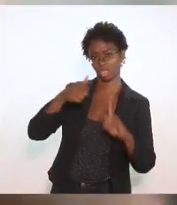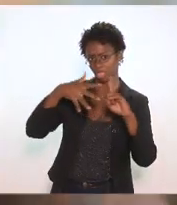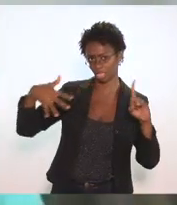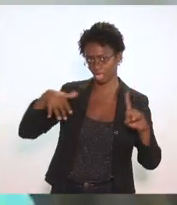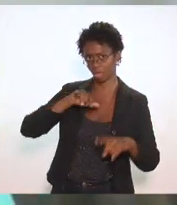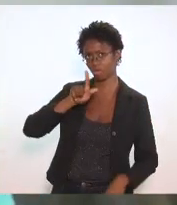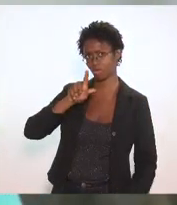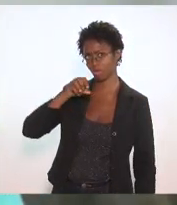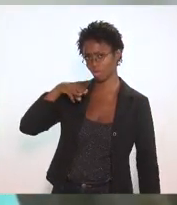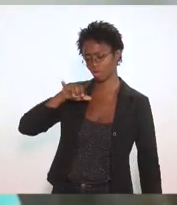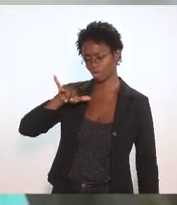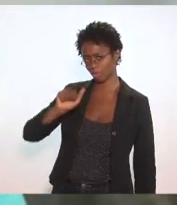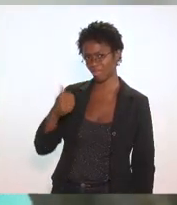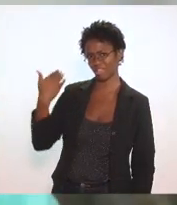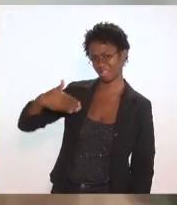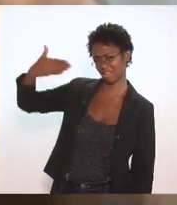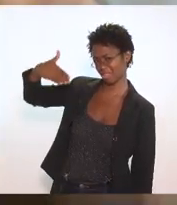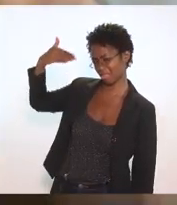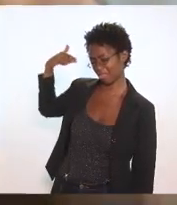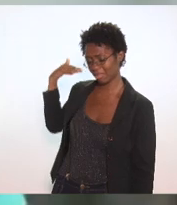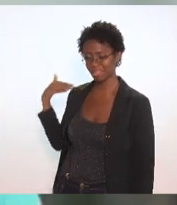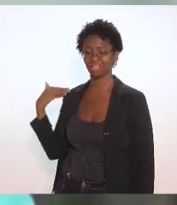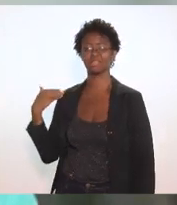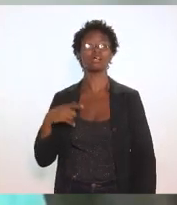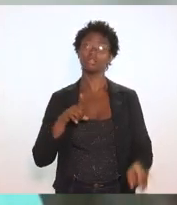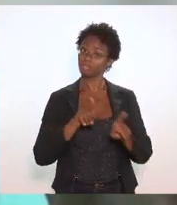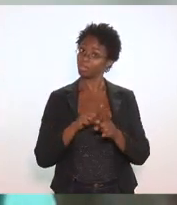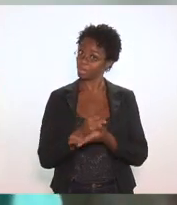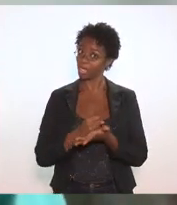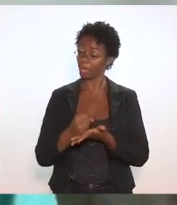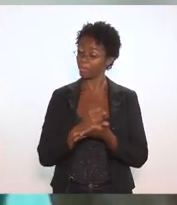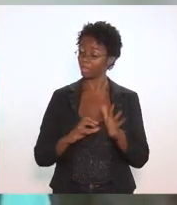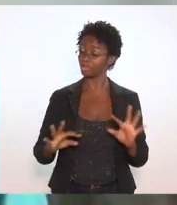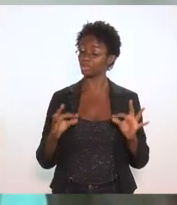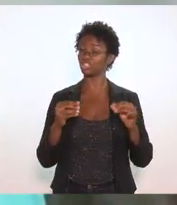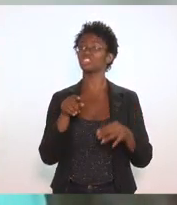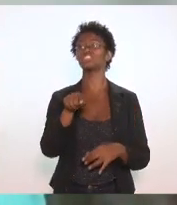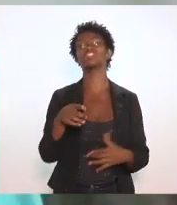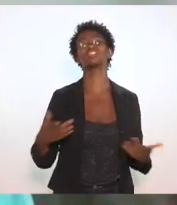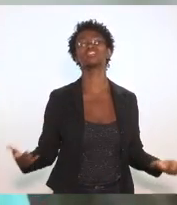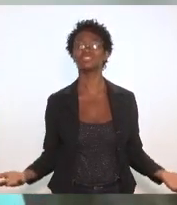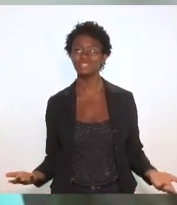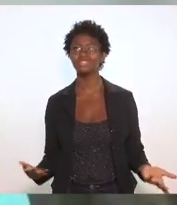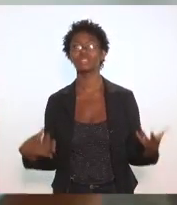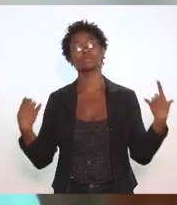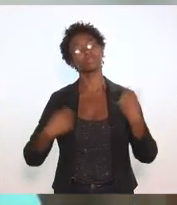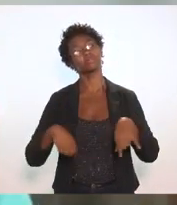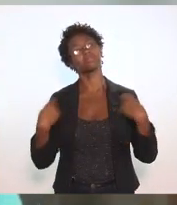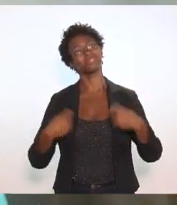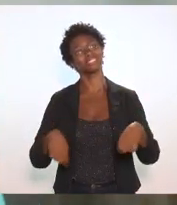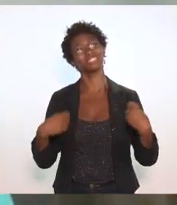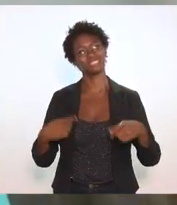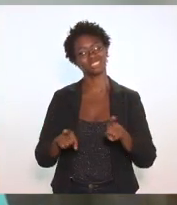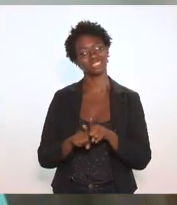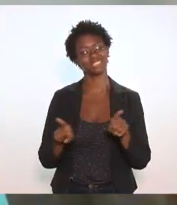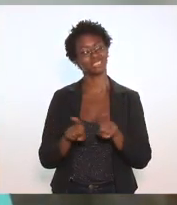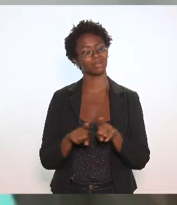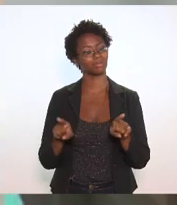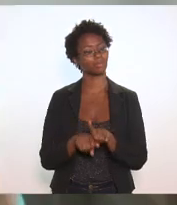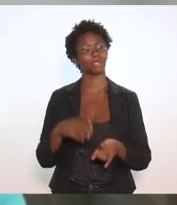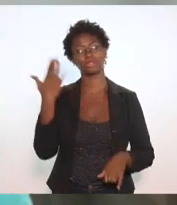no culto dos antepassados, está na raiz disso tudo. Então, é necessário que a gente possa entender